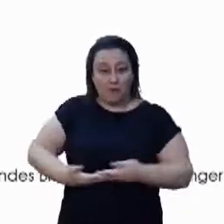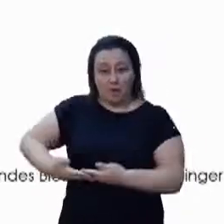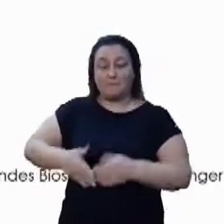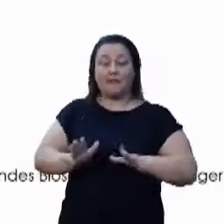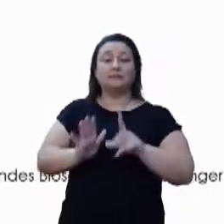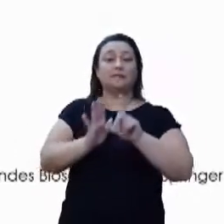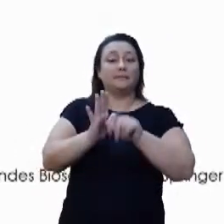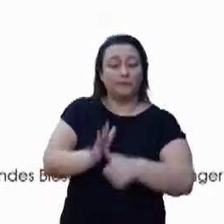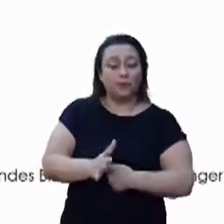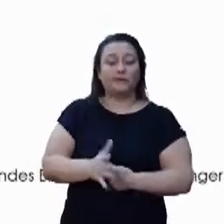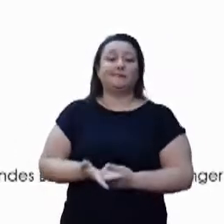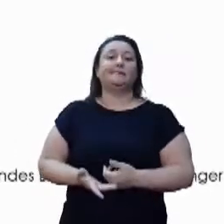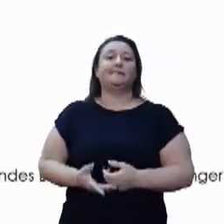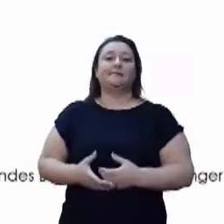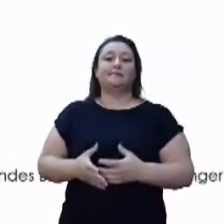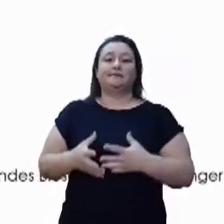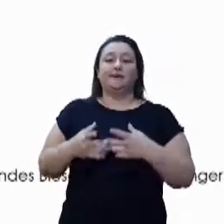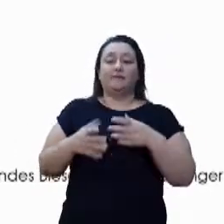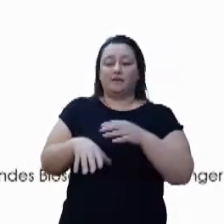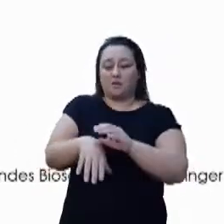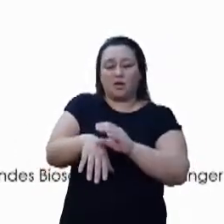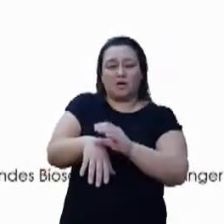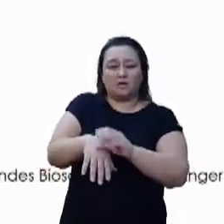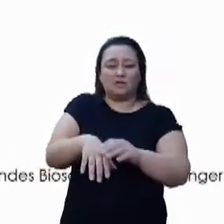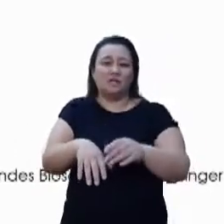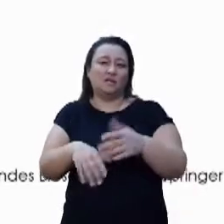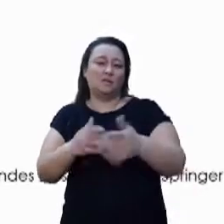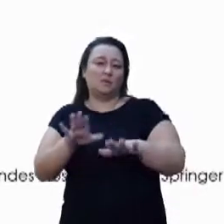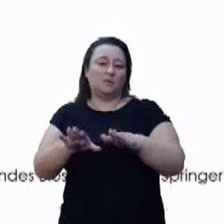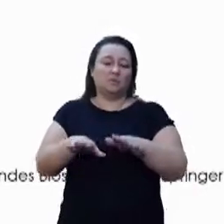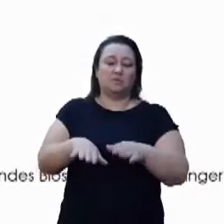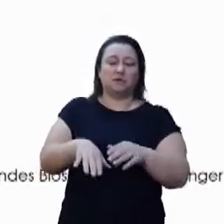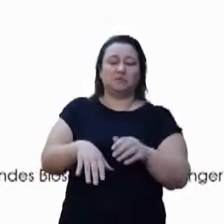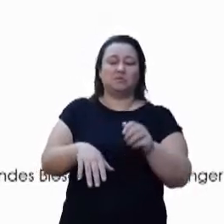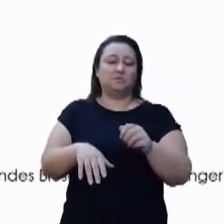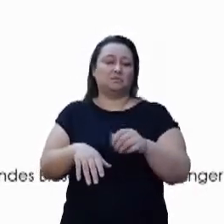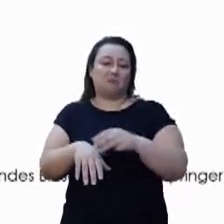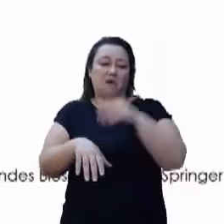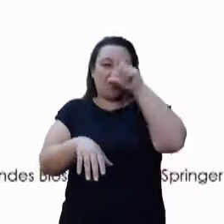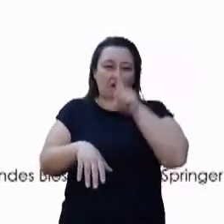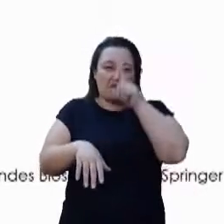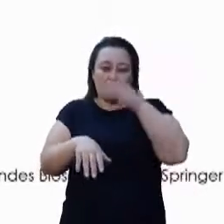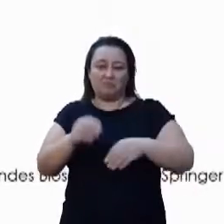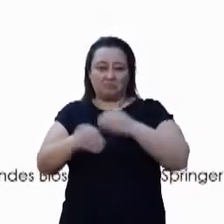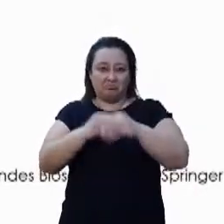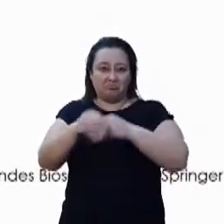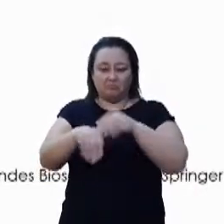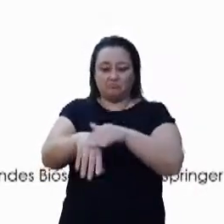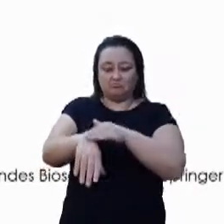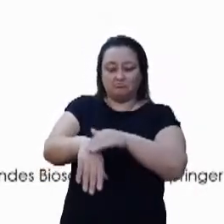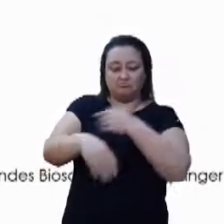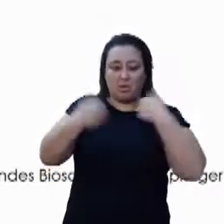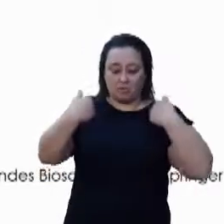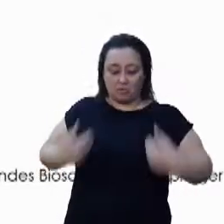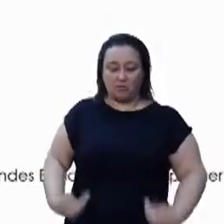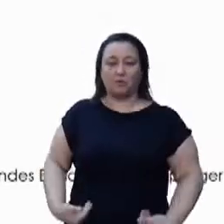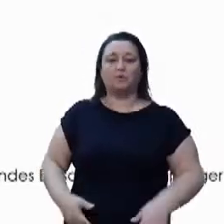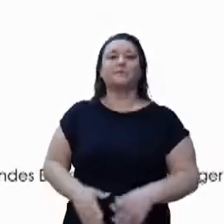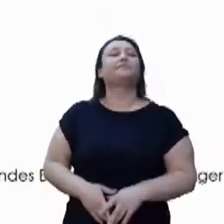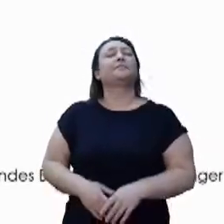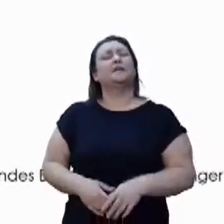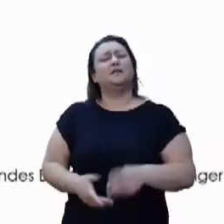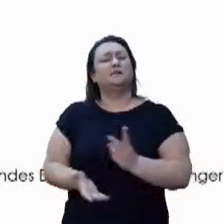posteriormente modifica para um aspecto acastanhado, amarelado da pele. Chama atenção também o prurido, que é uma queixa bastante frequente e